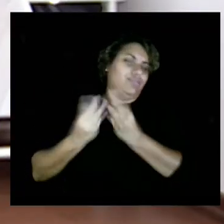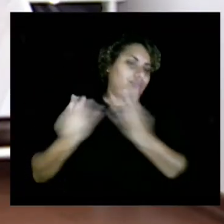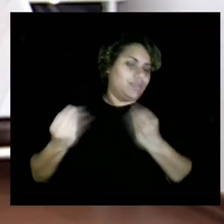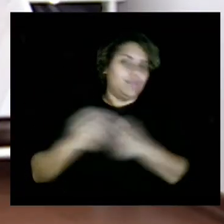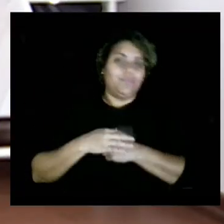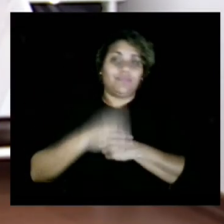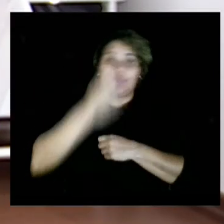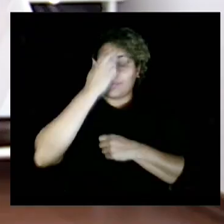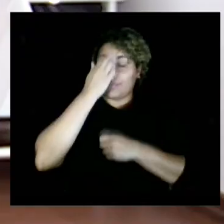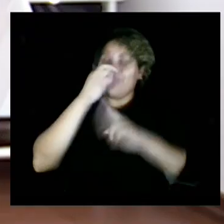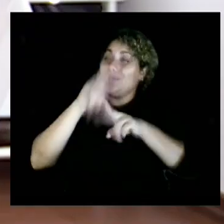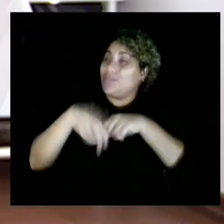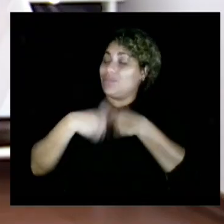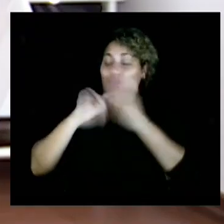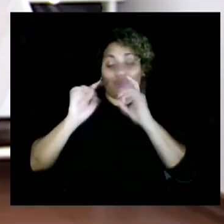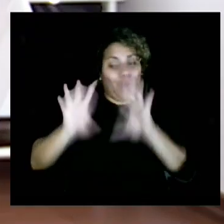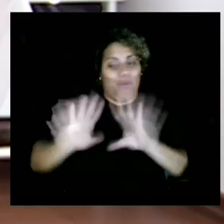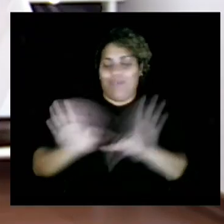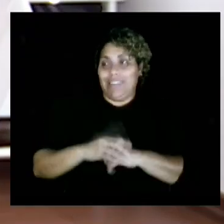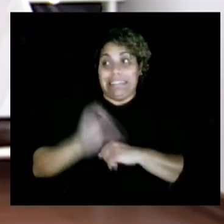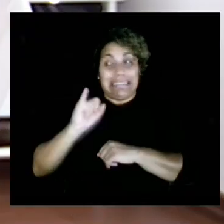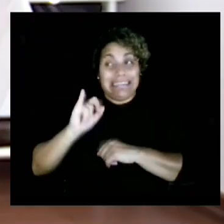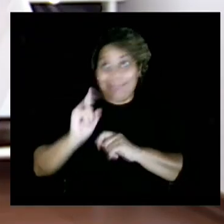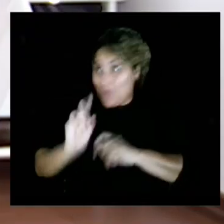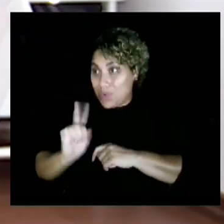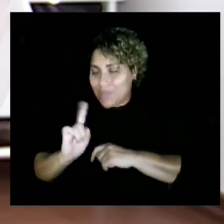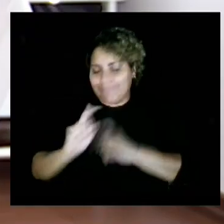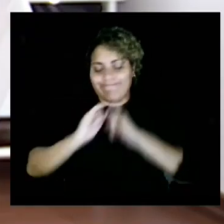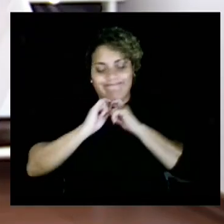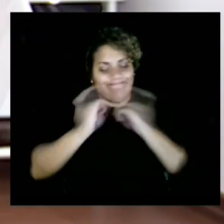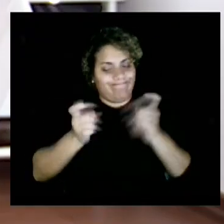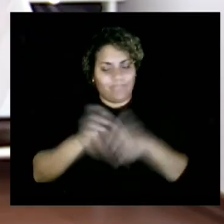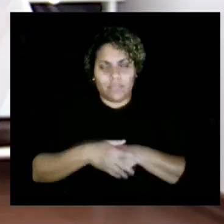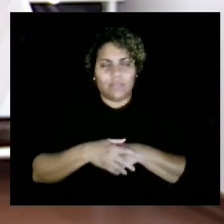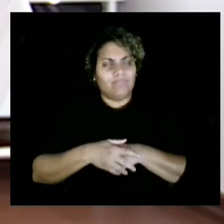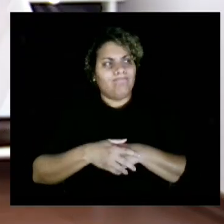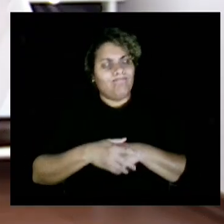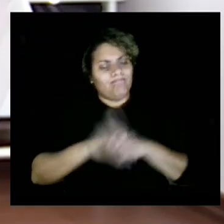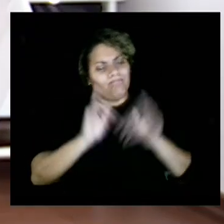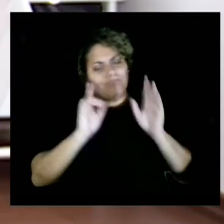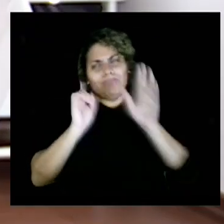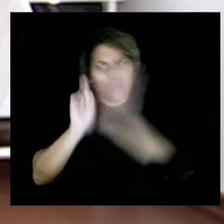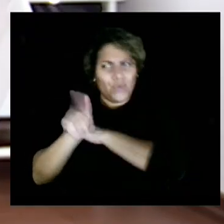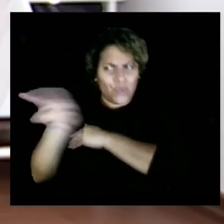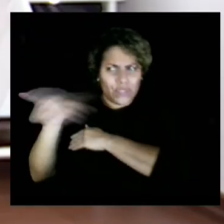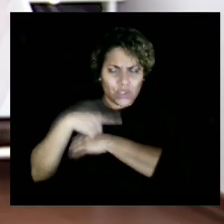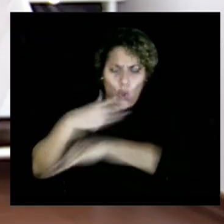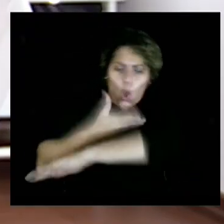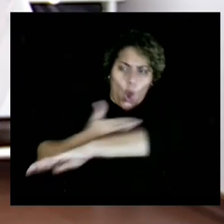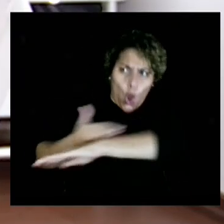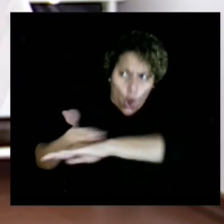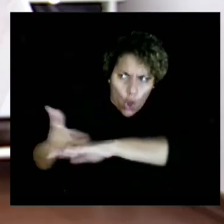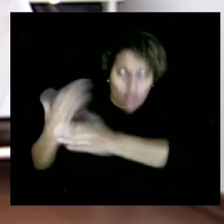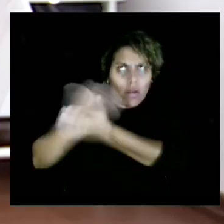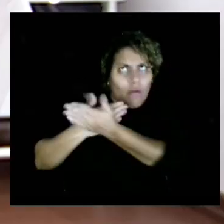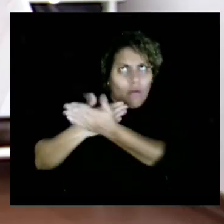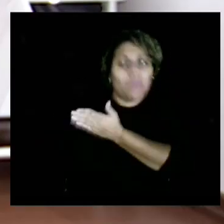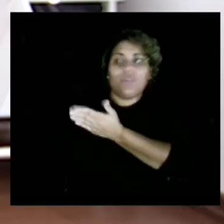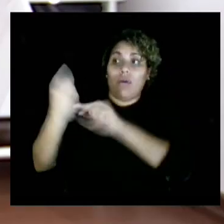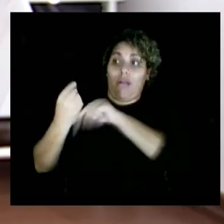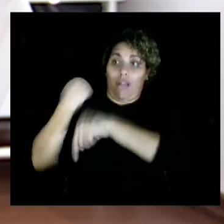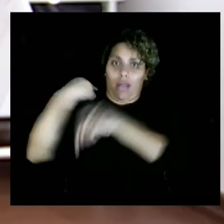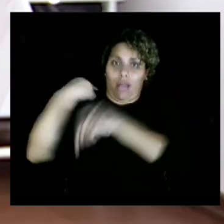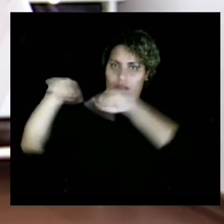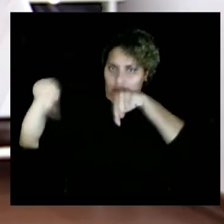assim, senão eu não consigo mesmo. Você disse que inicialmente começou a atender numa outra sala no fundo desse Lá no imóvel.